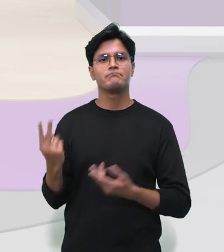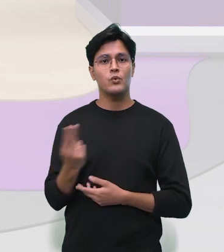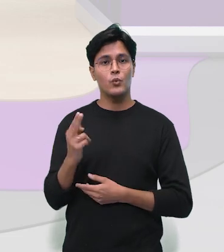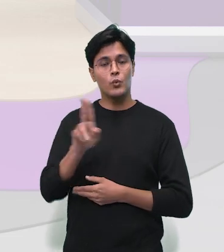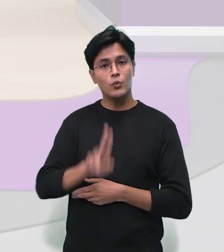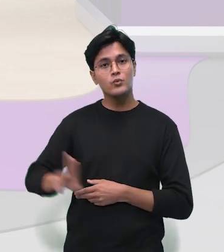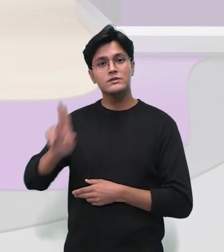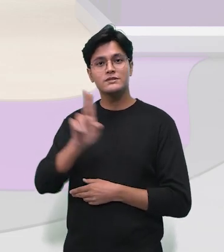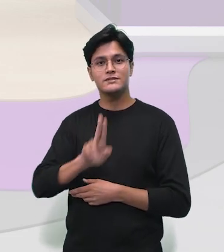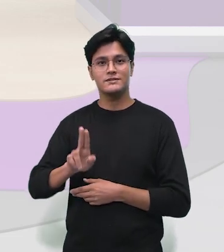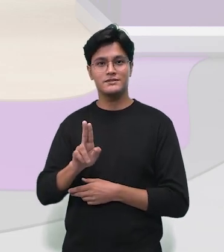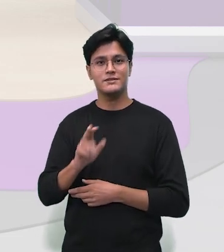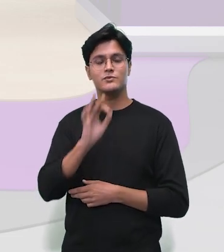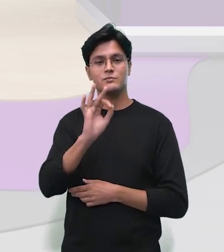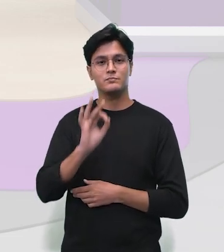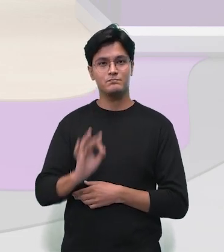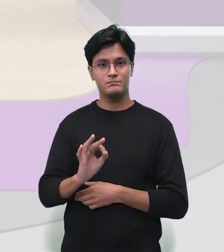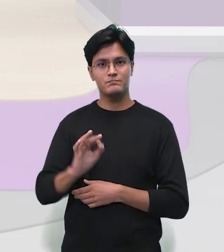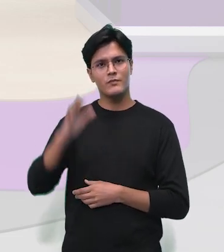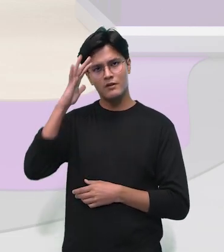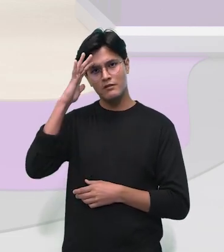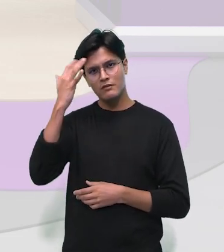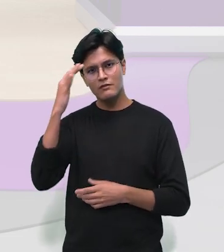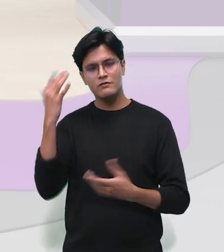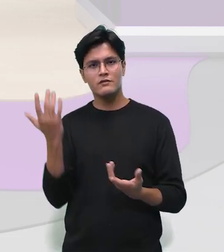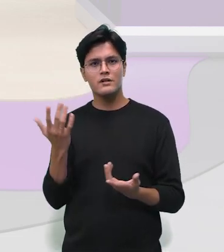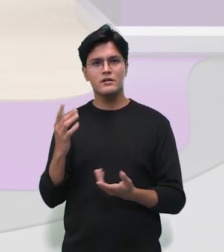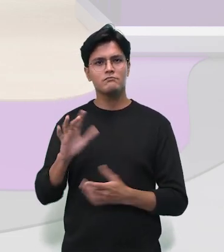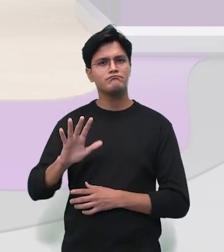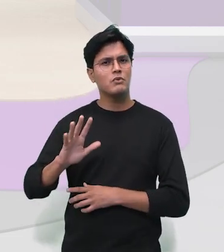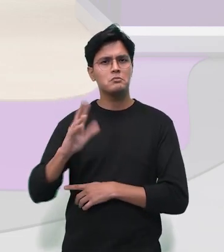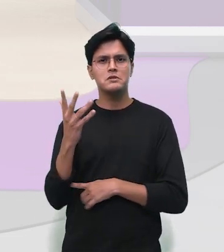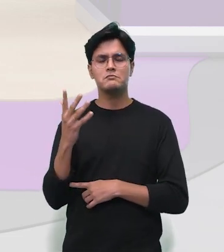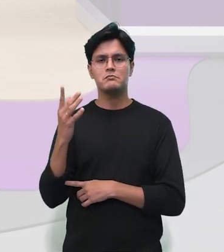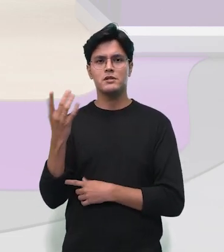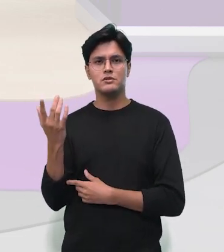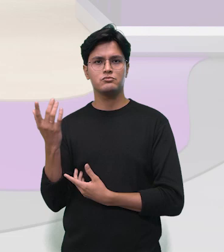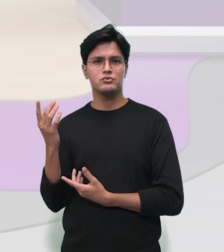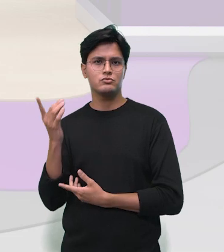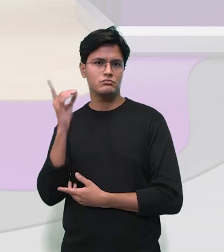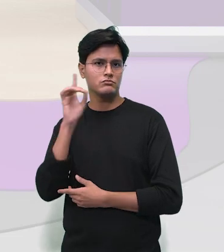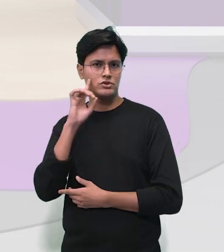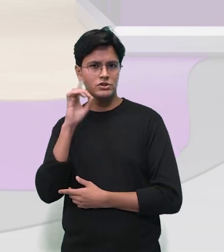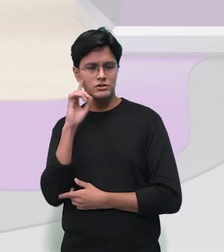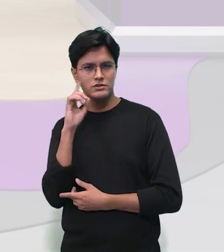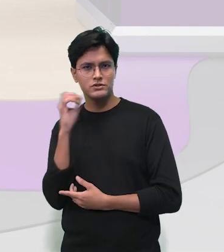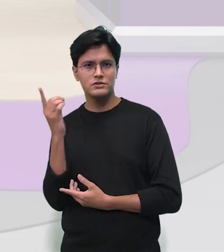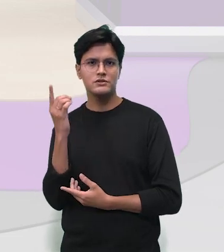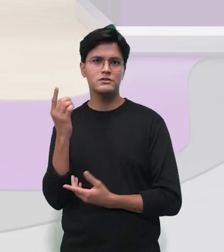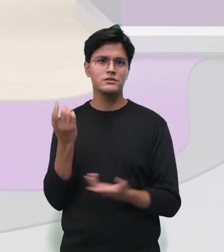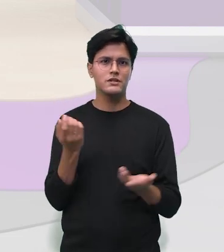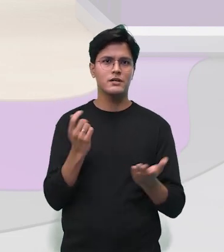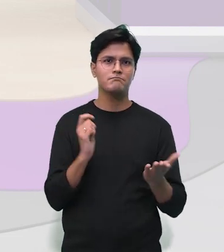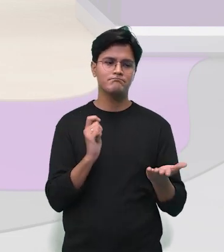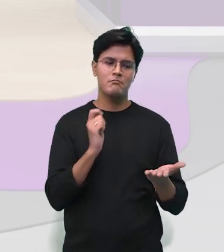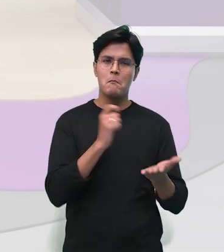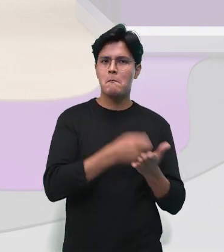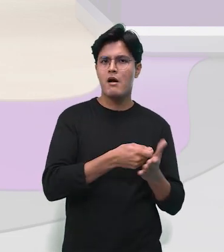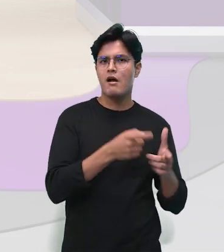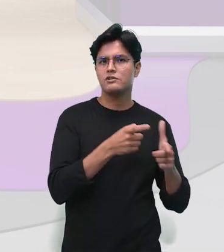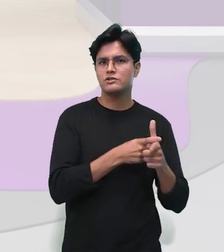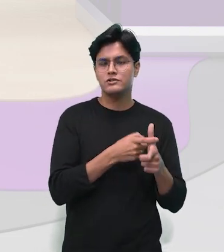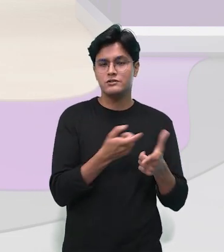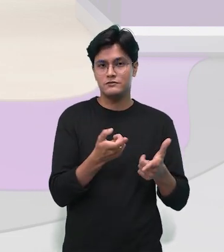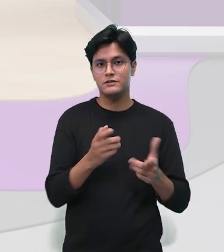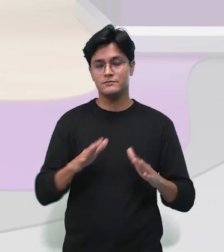porcentagem para resolver situações do nosso cotidiano, seja para pagar um boleto, para pagar uma conta, né? Então a gente sempre está